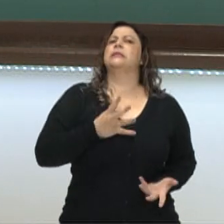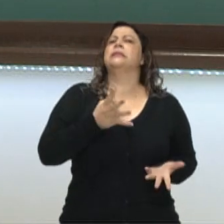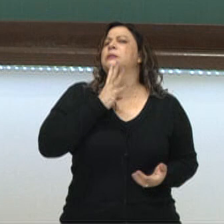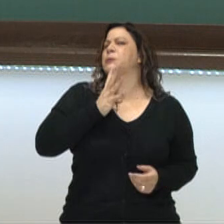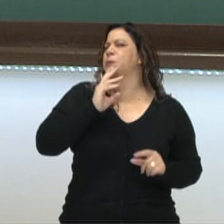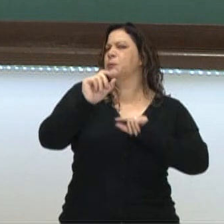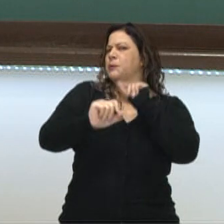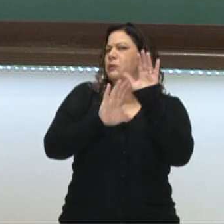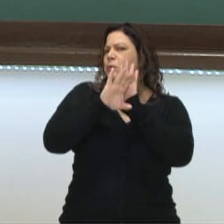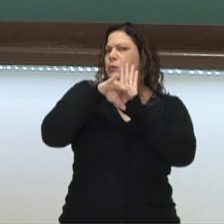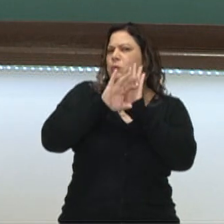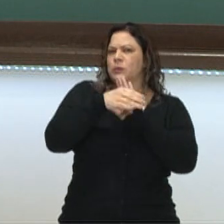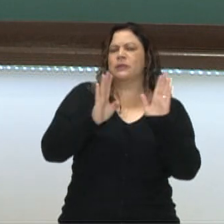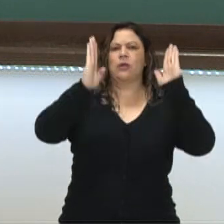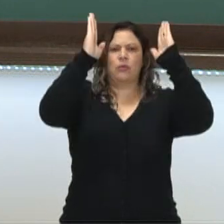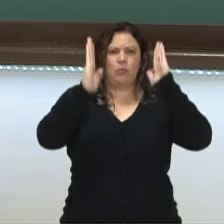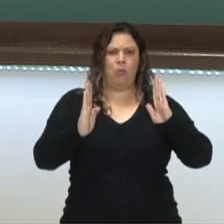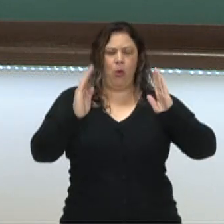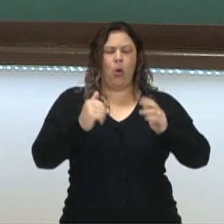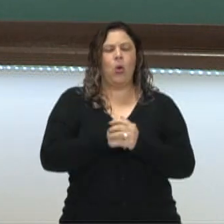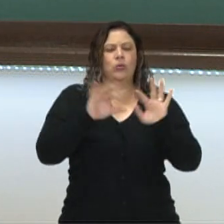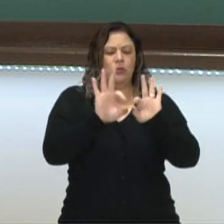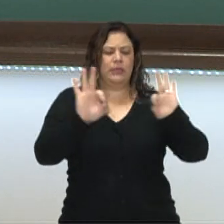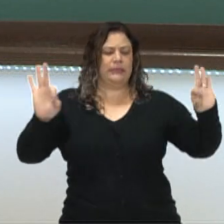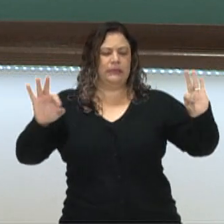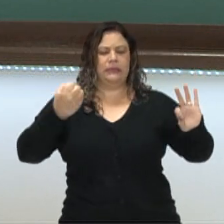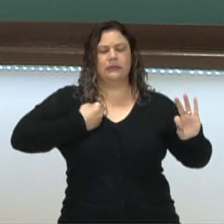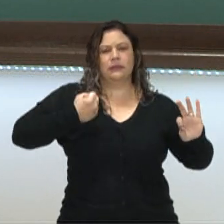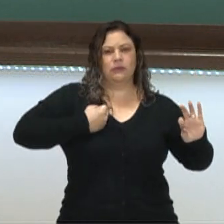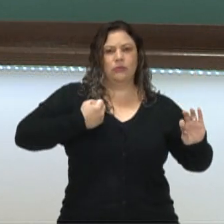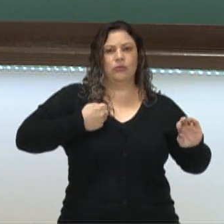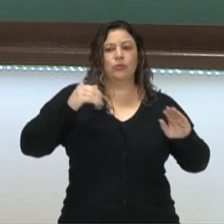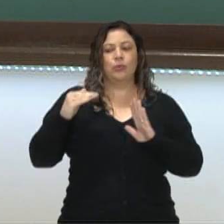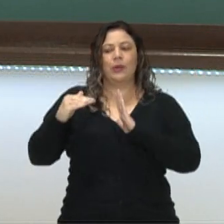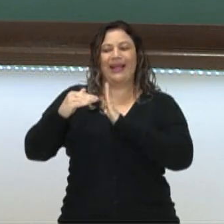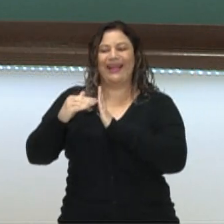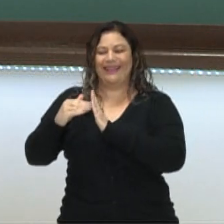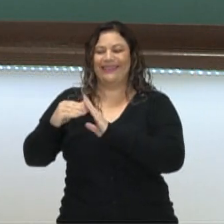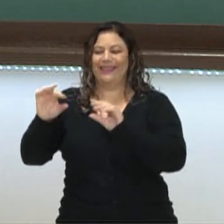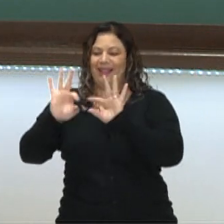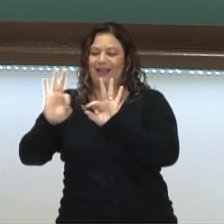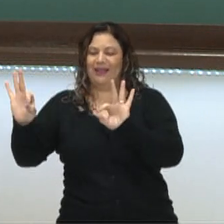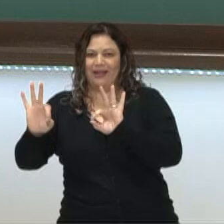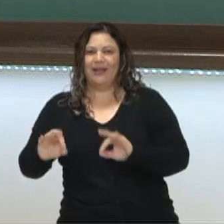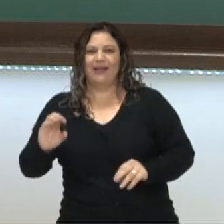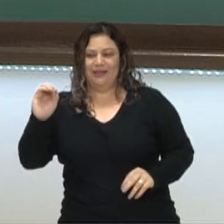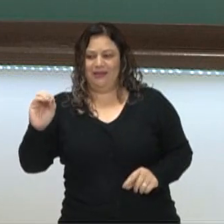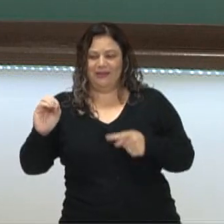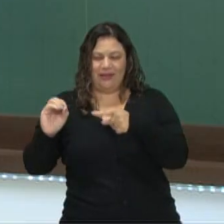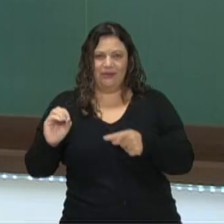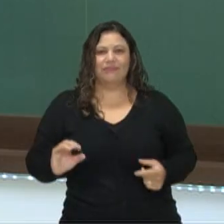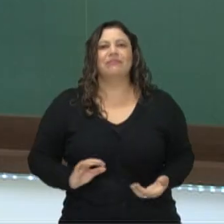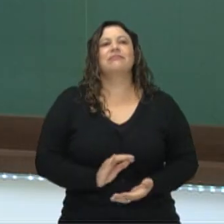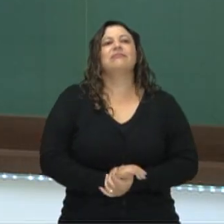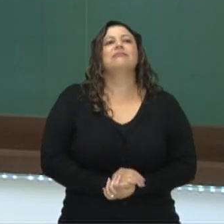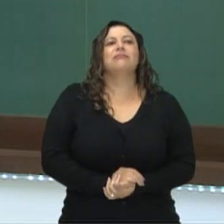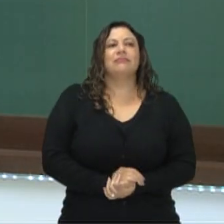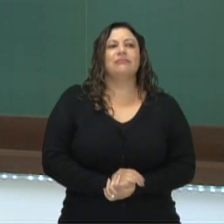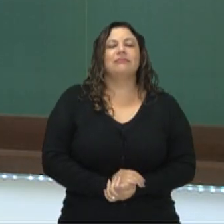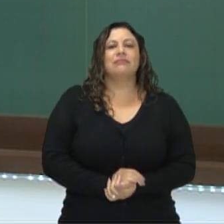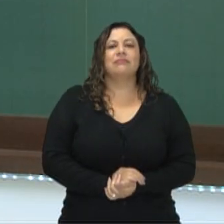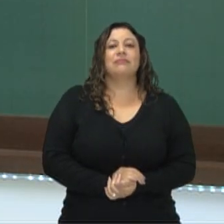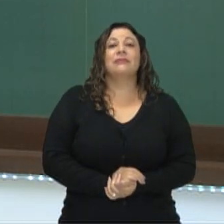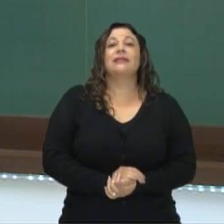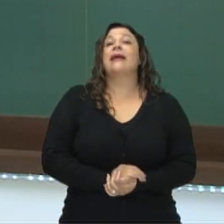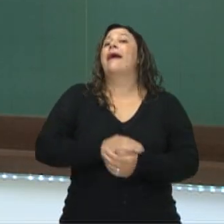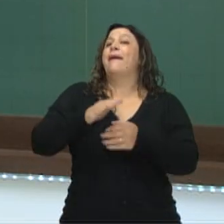de módulo, saber que módulo é a distância do número até a origem da reta, até o zero. Beleza? Vamos para mais